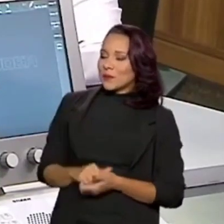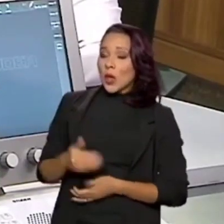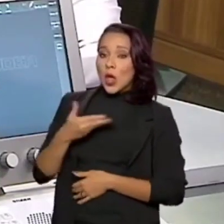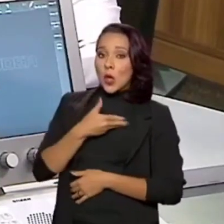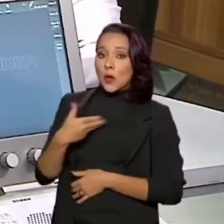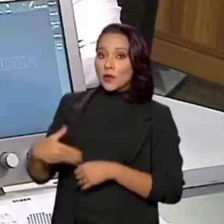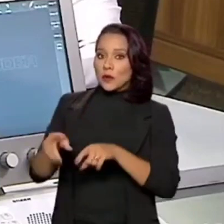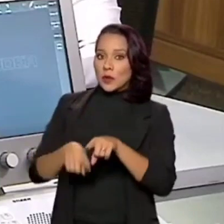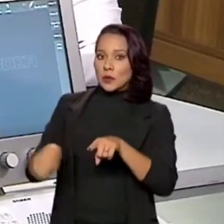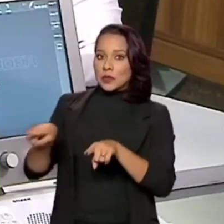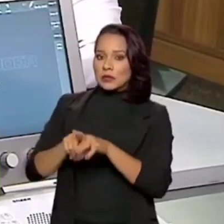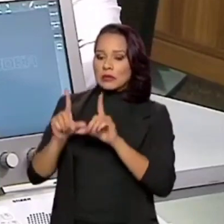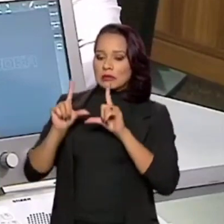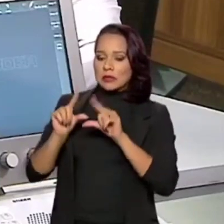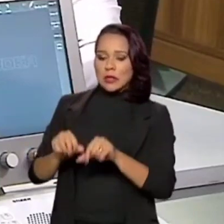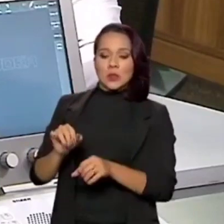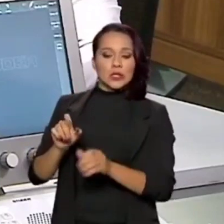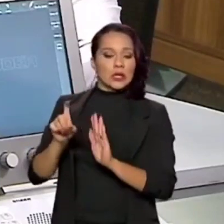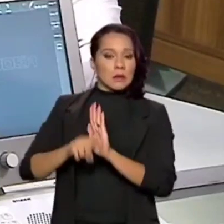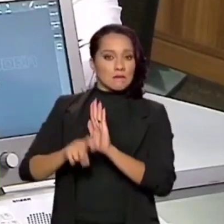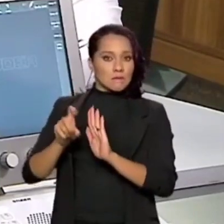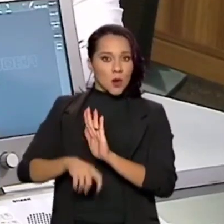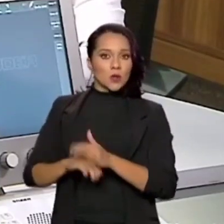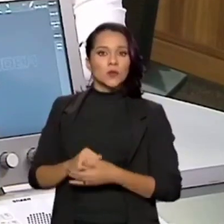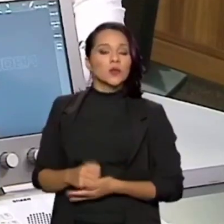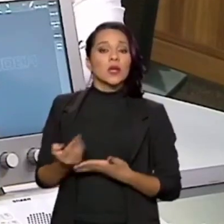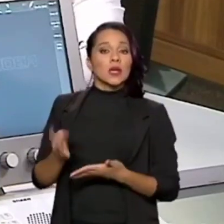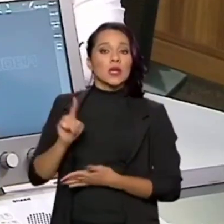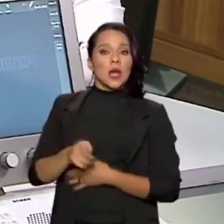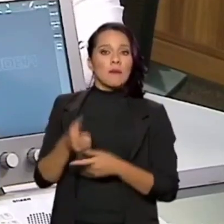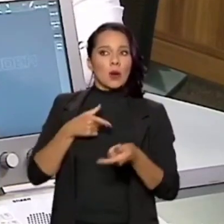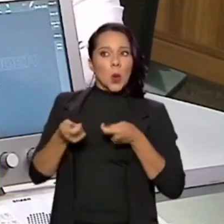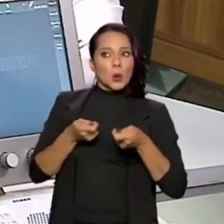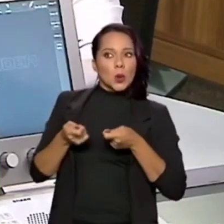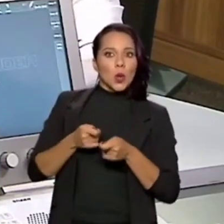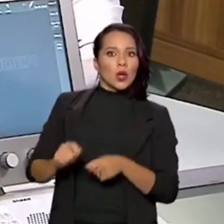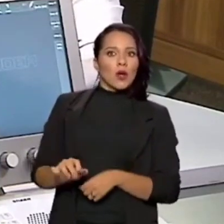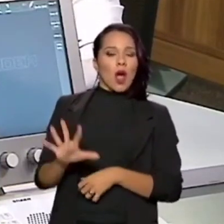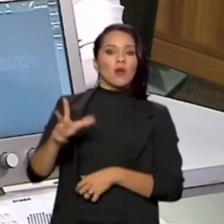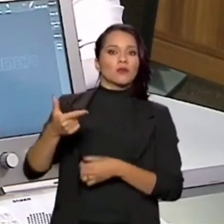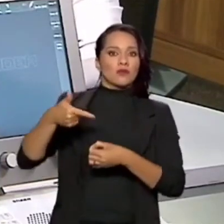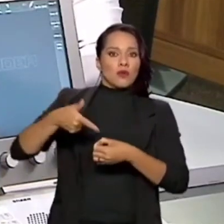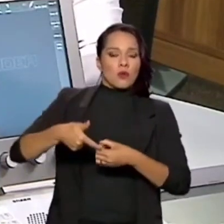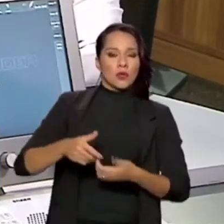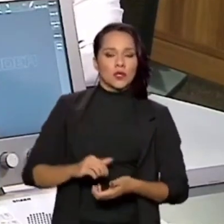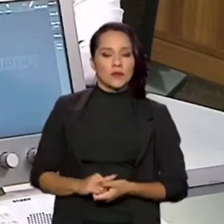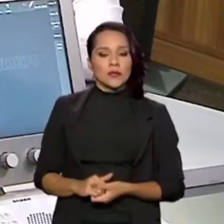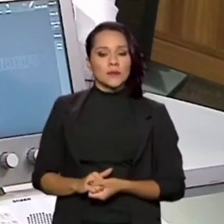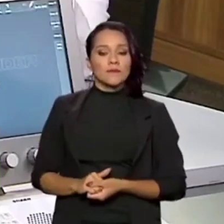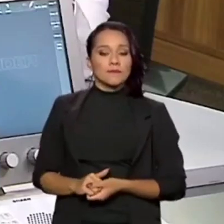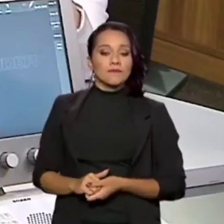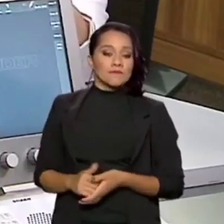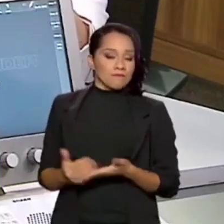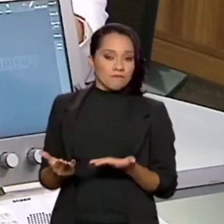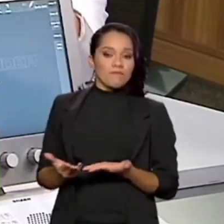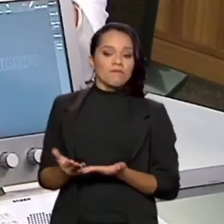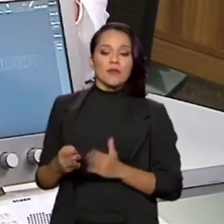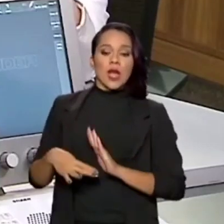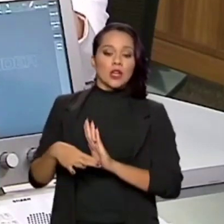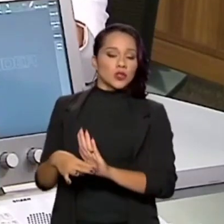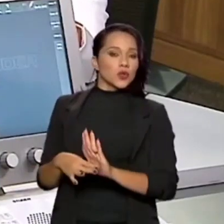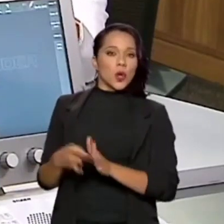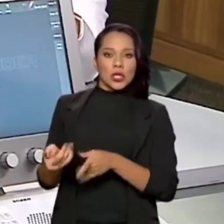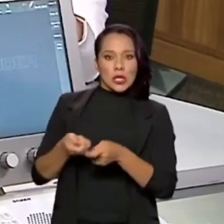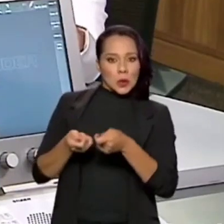governo atuou na redução de alguns impostos, né, para conter a alta, principalmente dos combustíveis. Ajudou aí